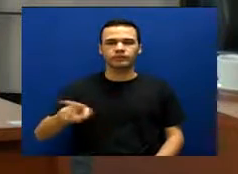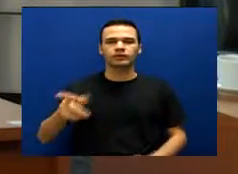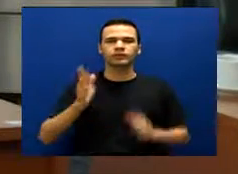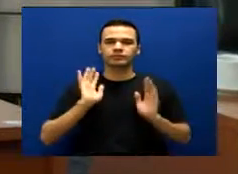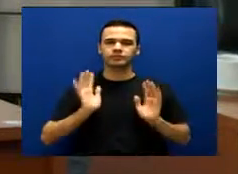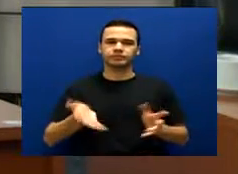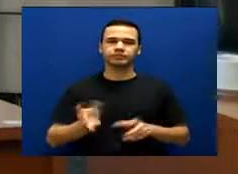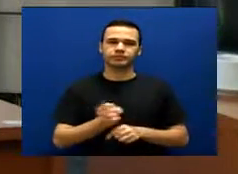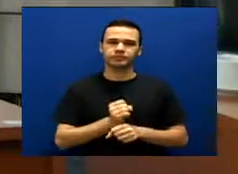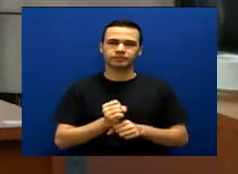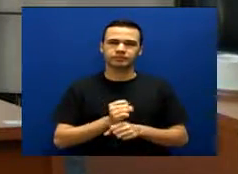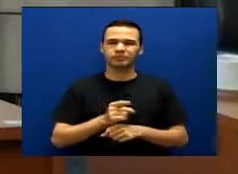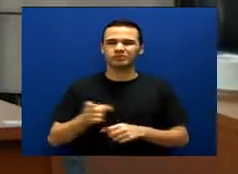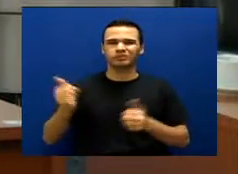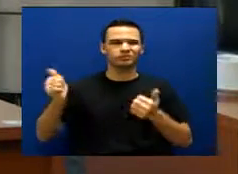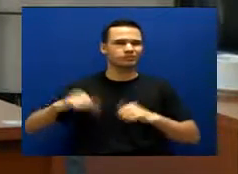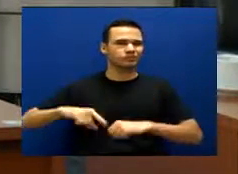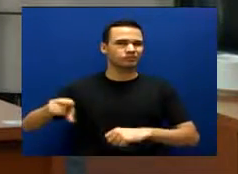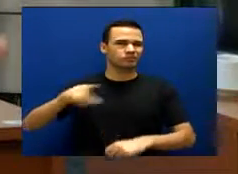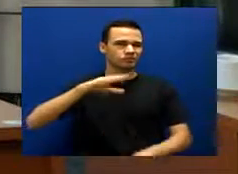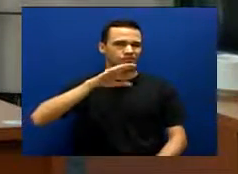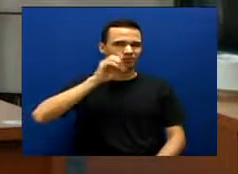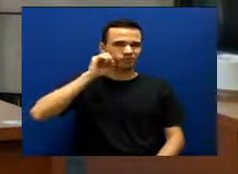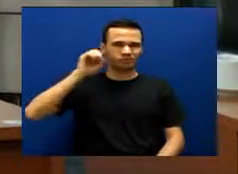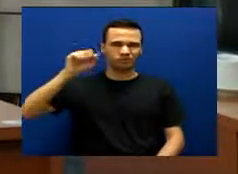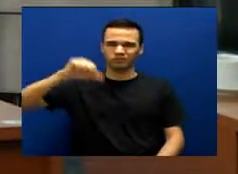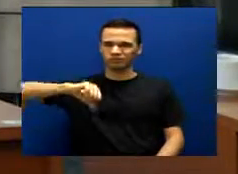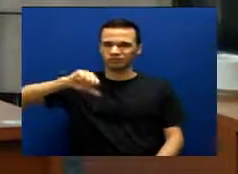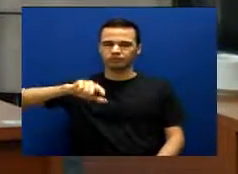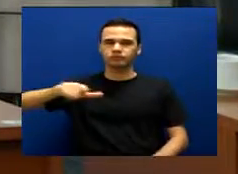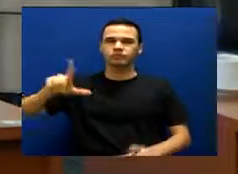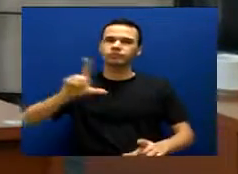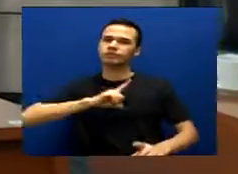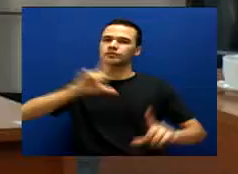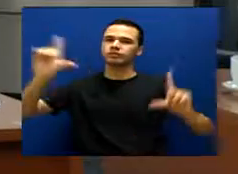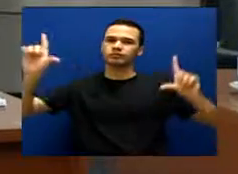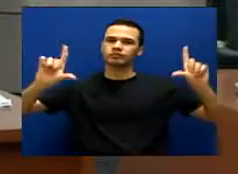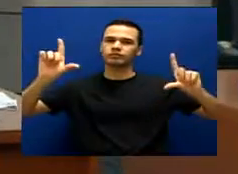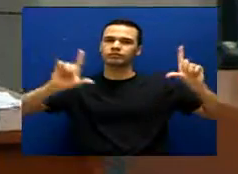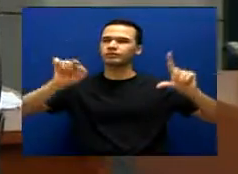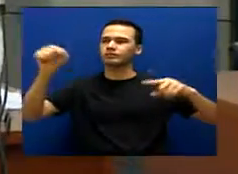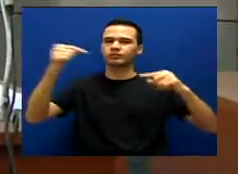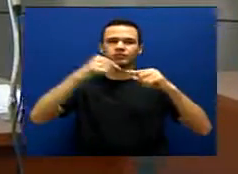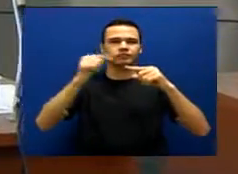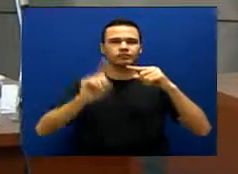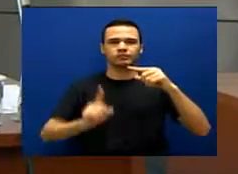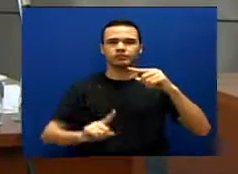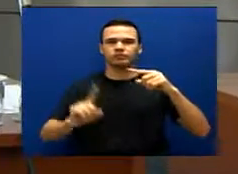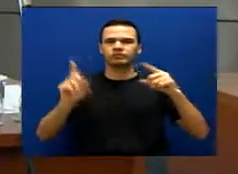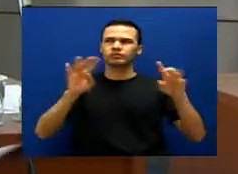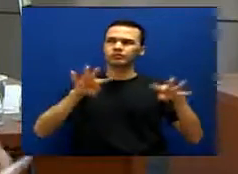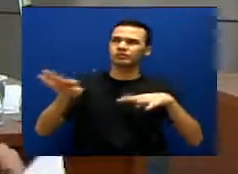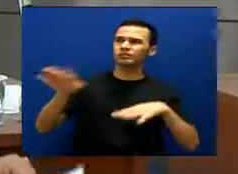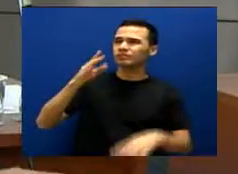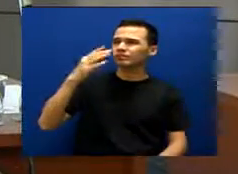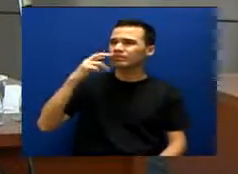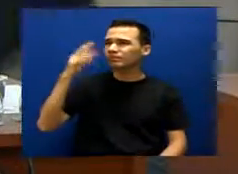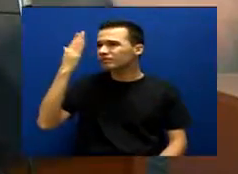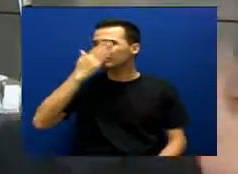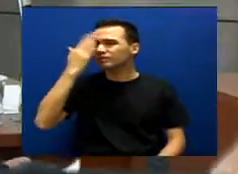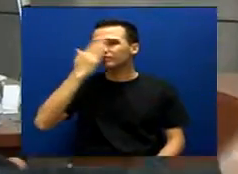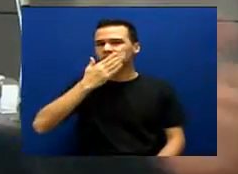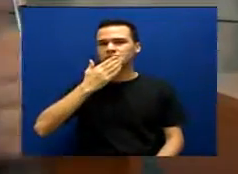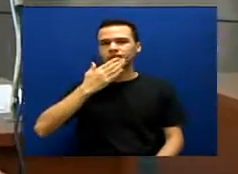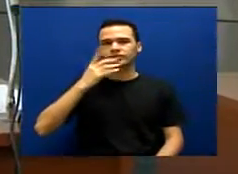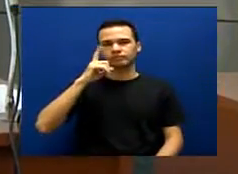está precarizado. Nós temos lá um painel que não condiz com o tamanho do estádio. Nós temos aquele problema